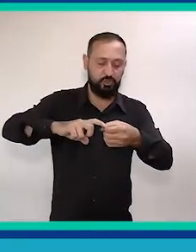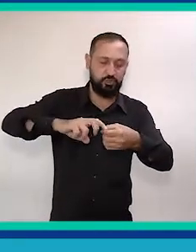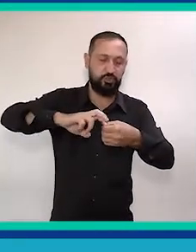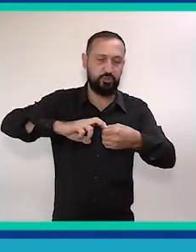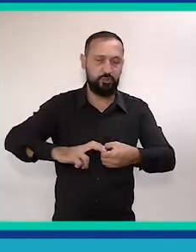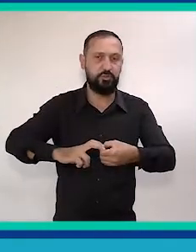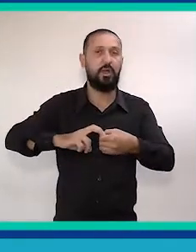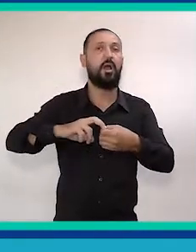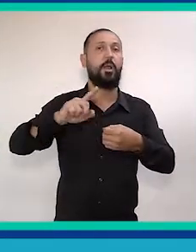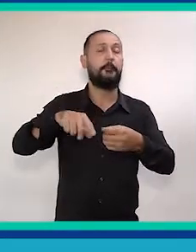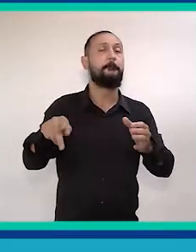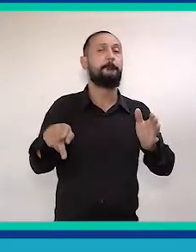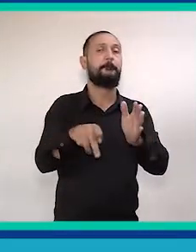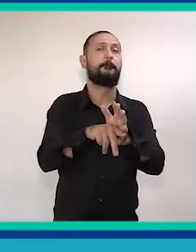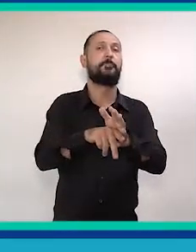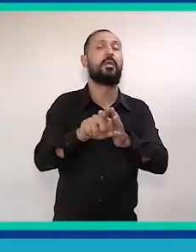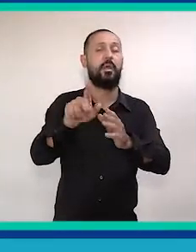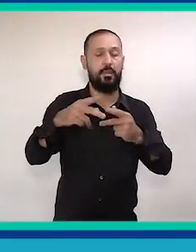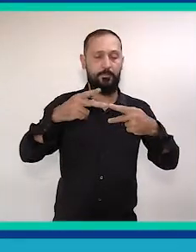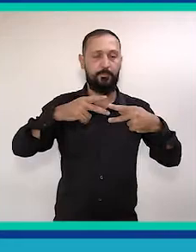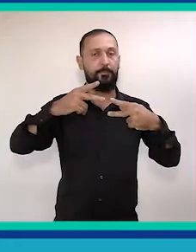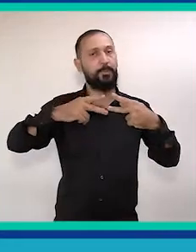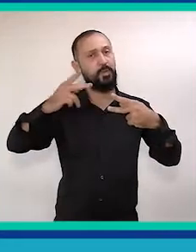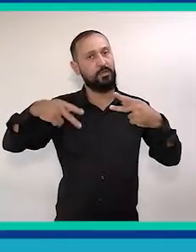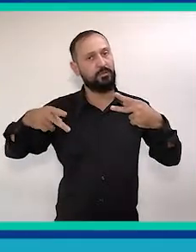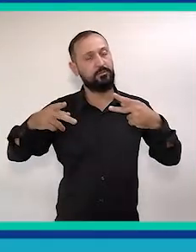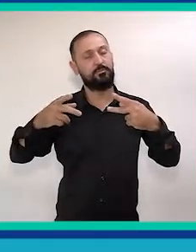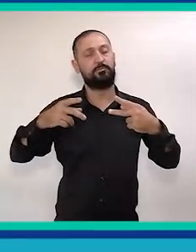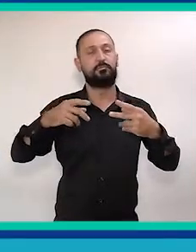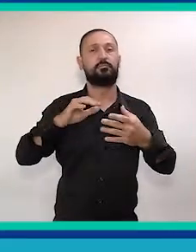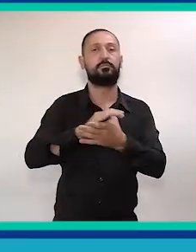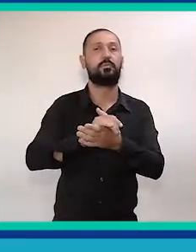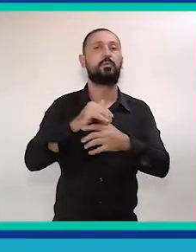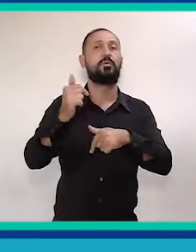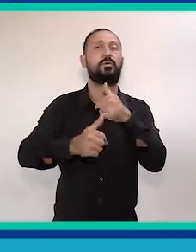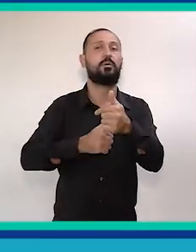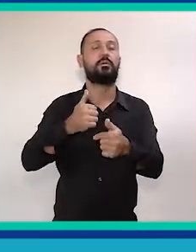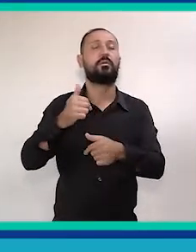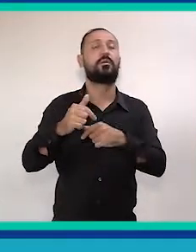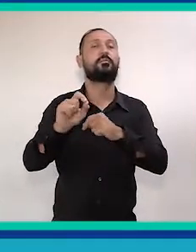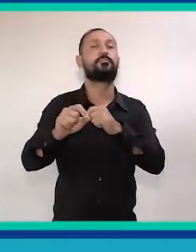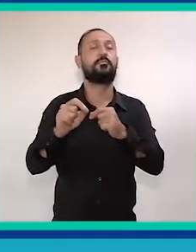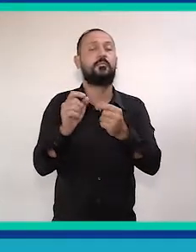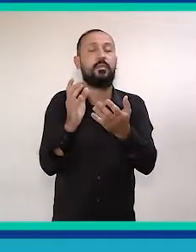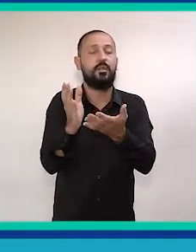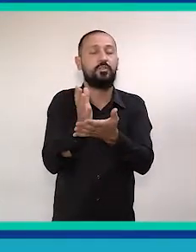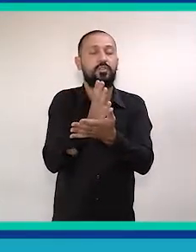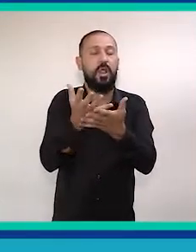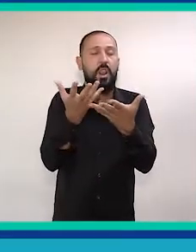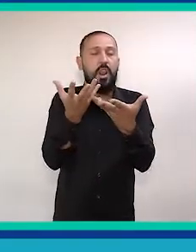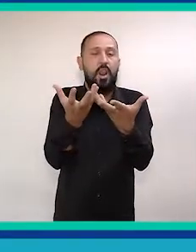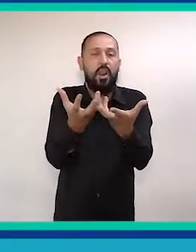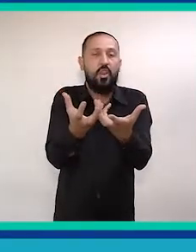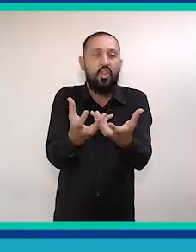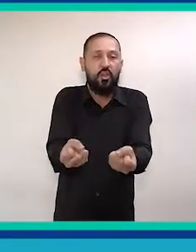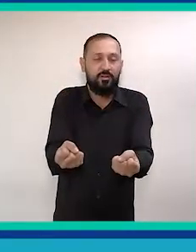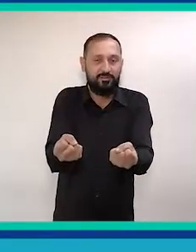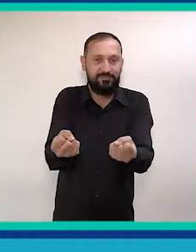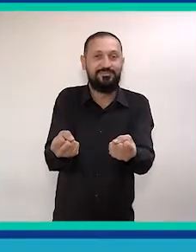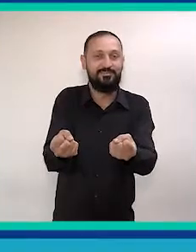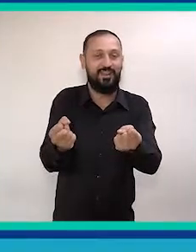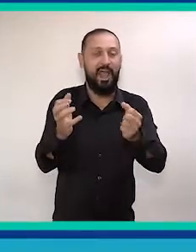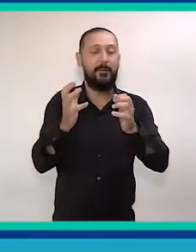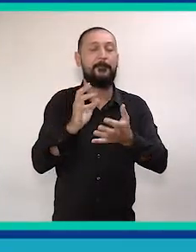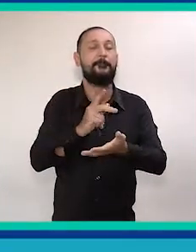do peso do veneno de uma serpente é composto por proteína, e o nosso trabalho de purificação